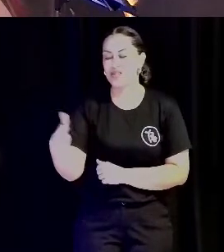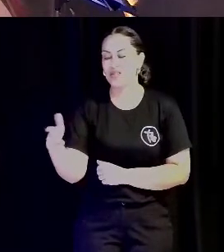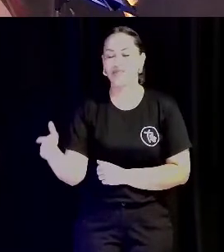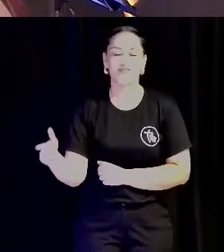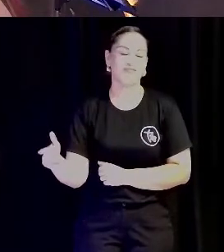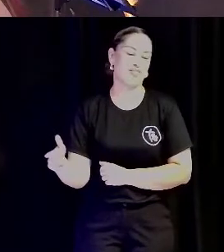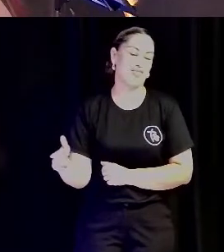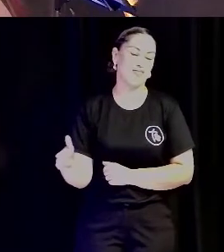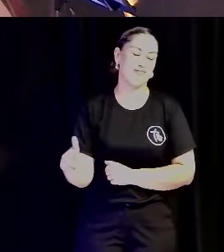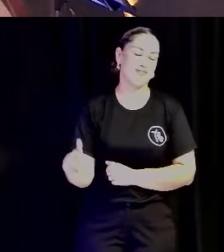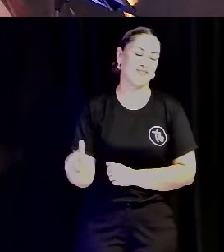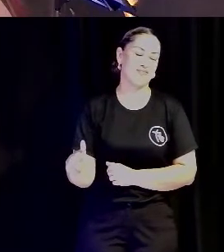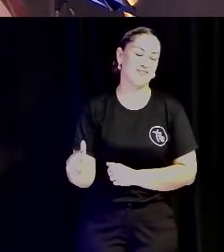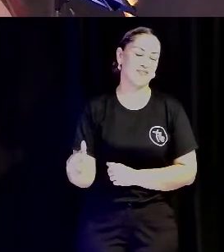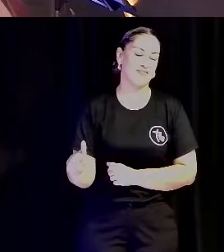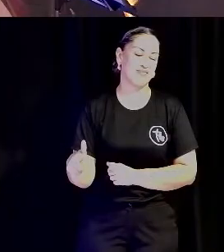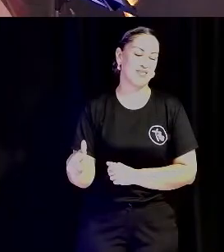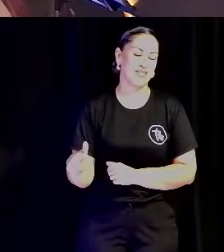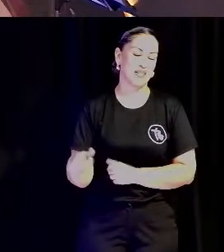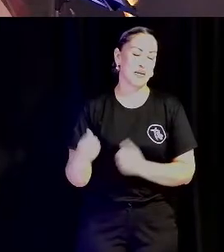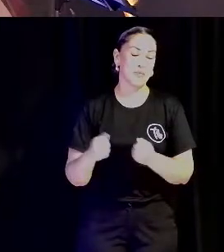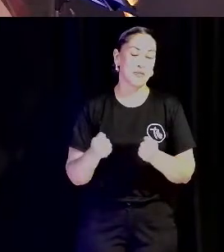quilômetros para beber uma água saloba.